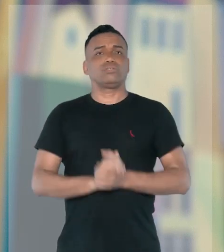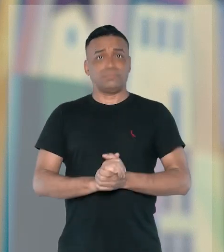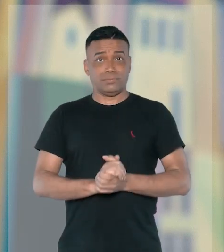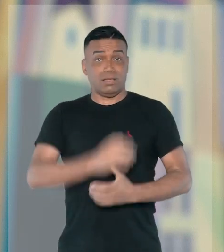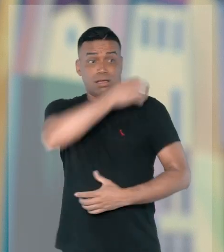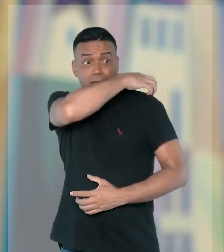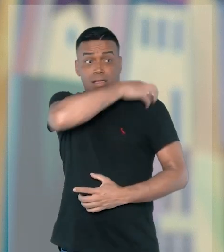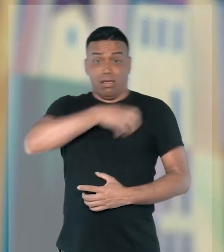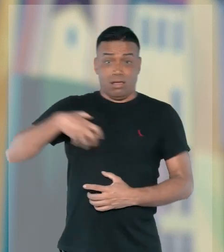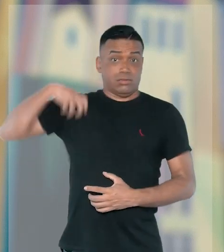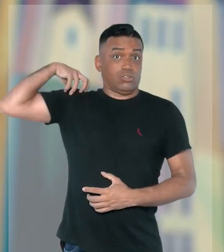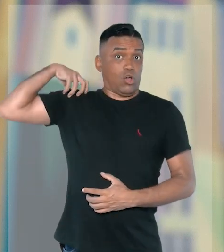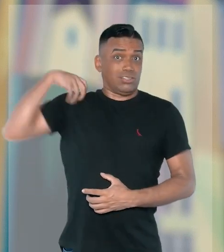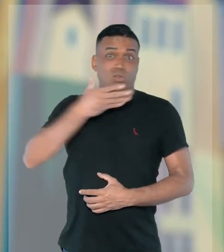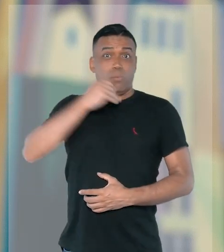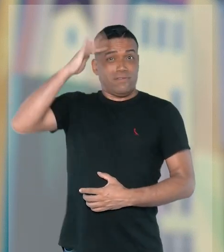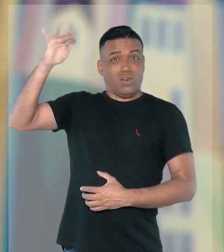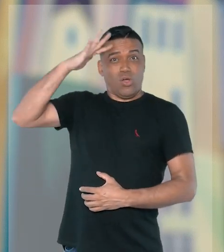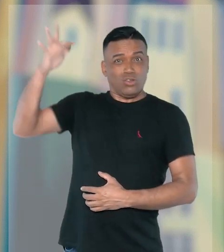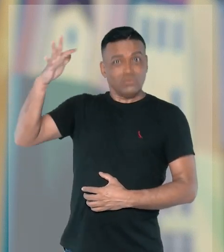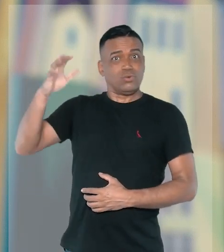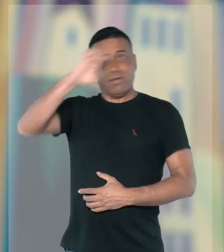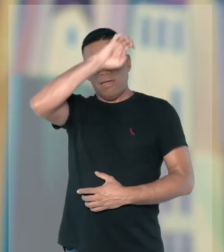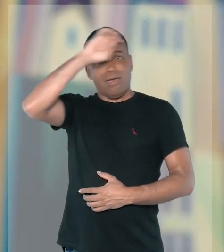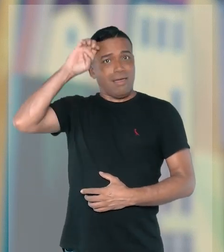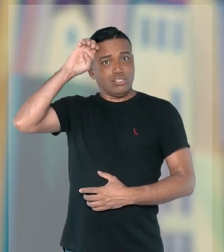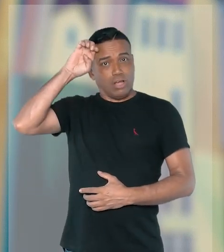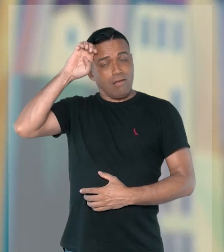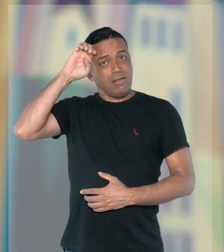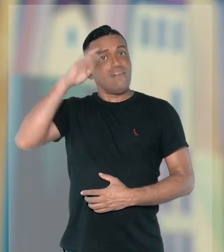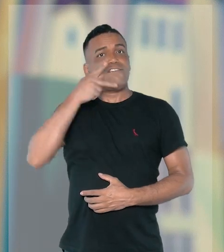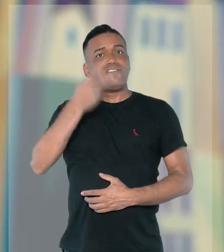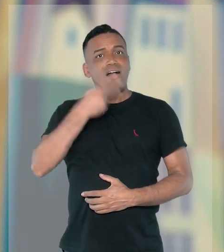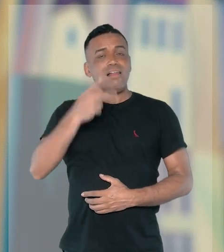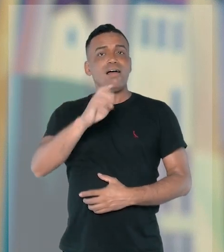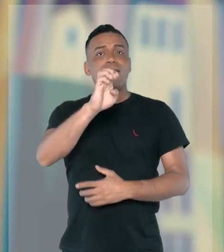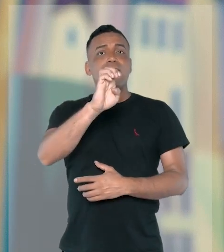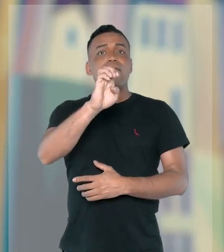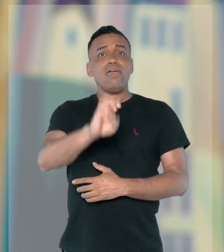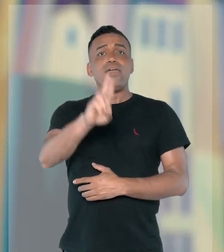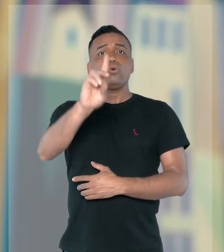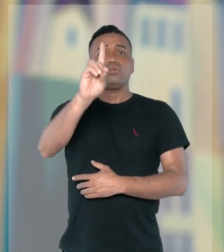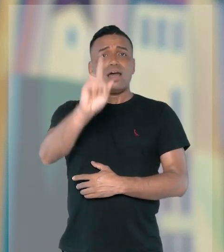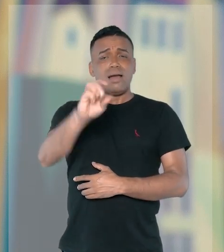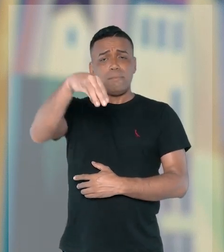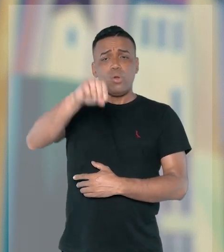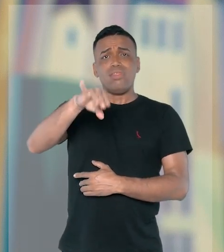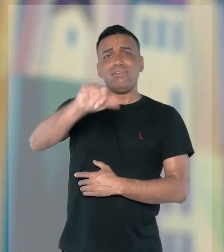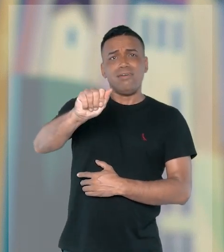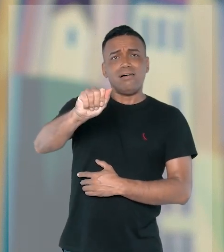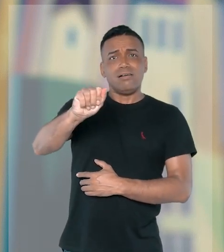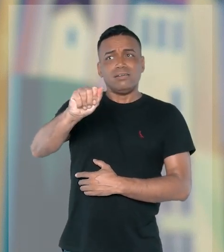Aristóteles, na Ética Nicômaco, nos fala sobre a eudaimonia, né? Essa busca dessa